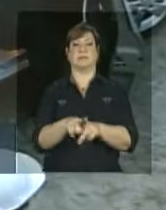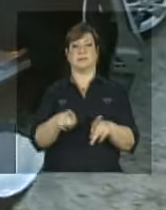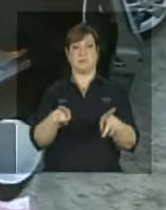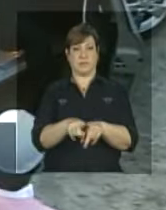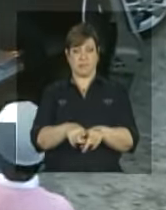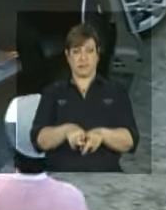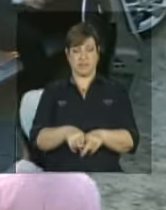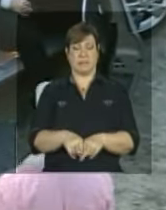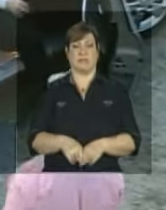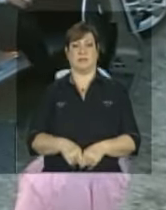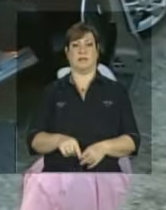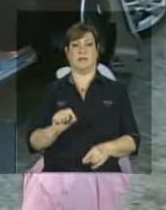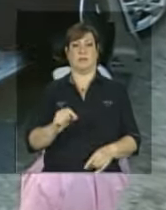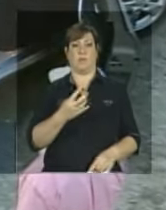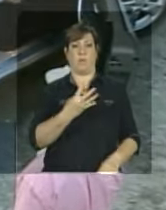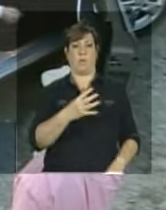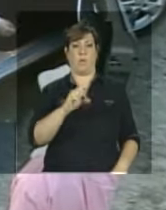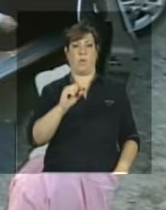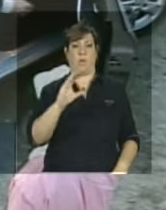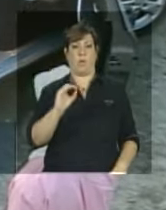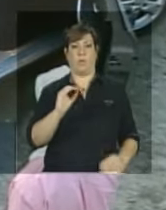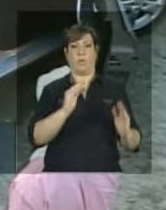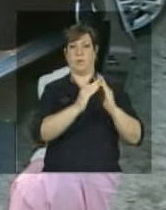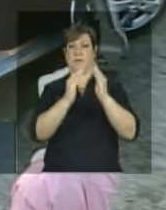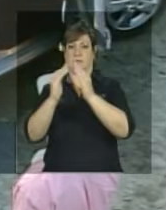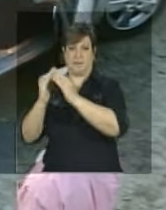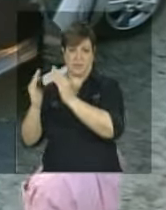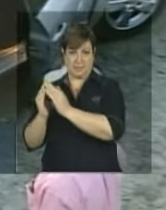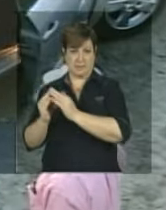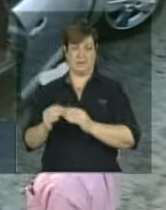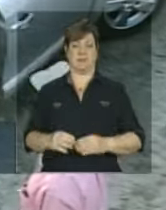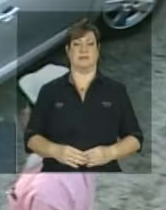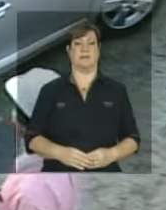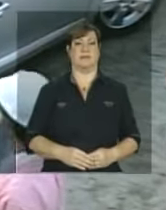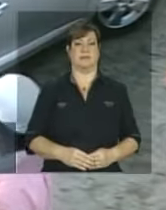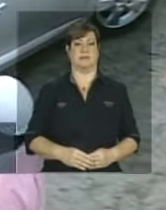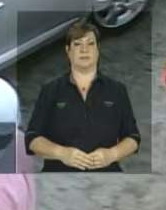de 480 unidades habitacionais.